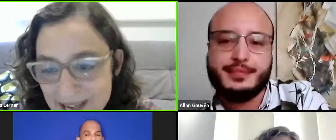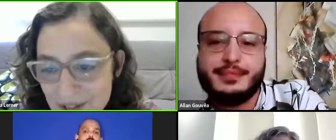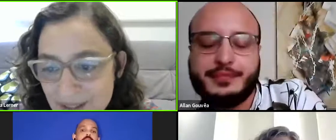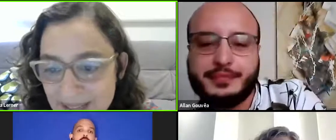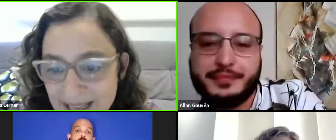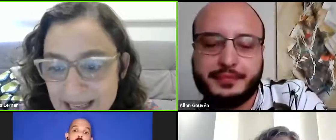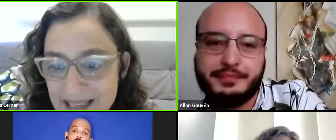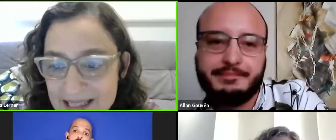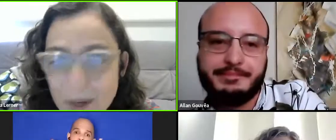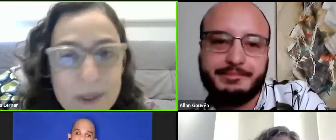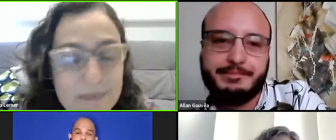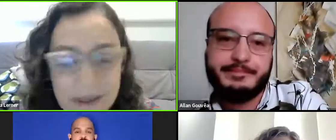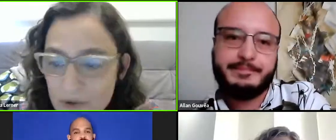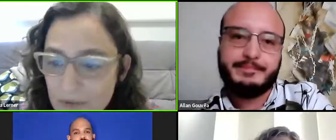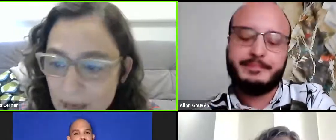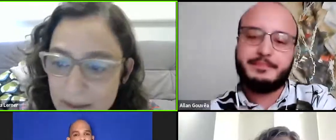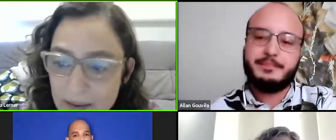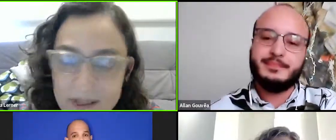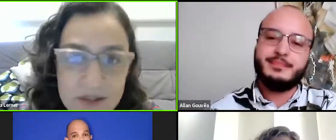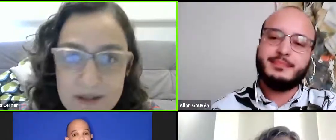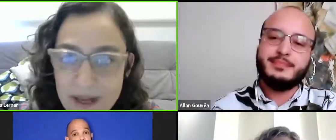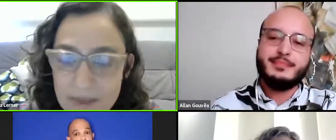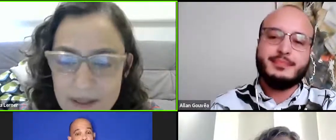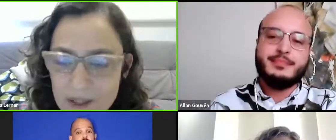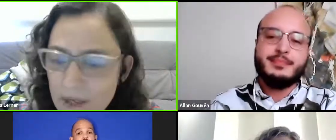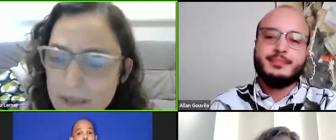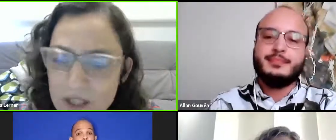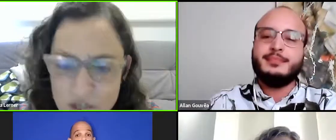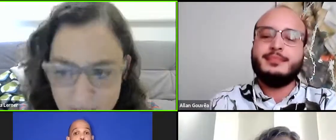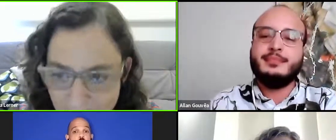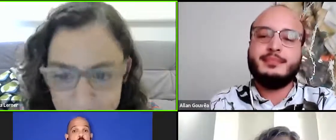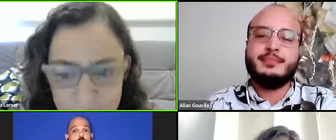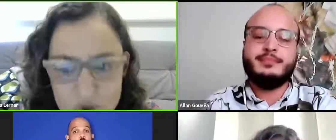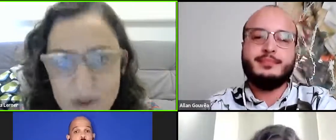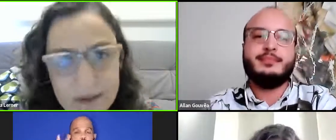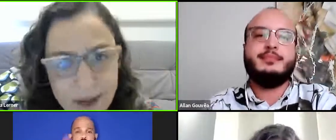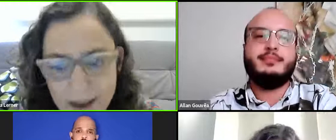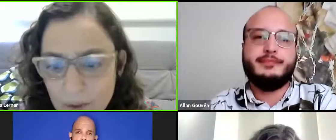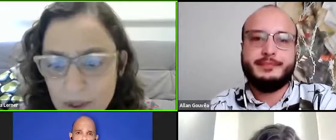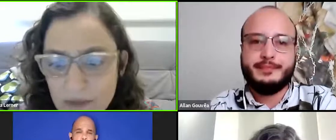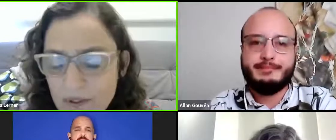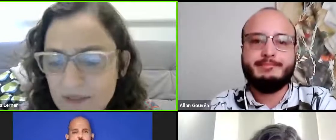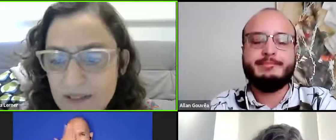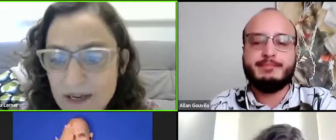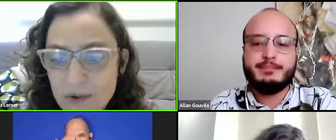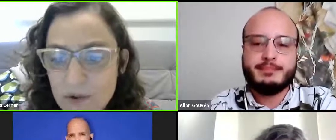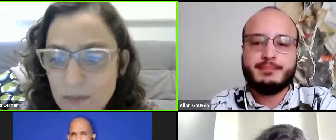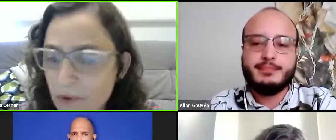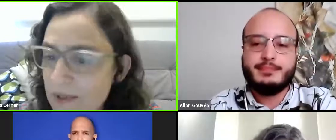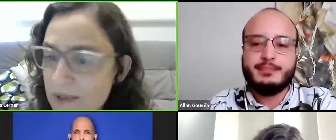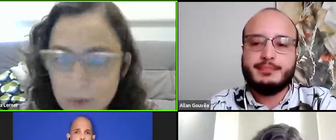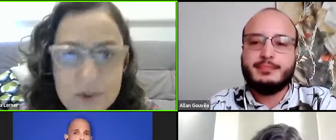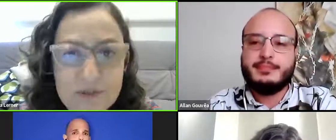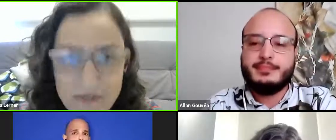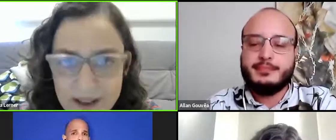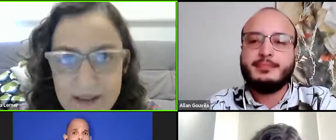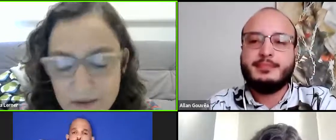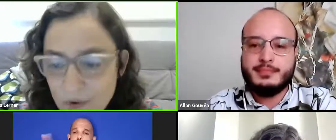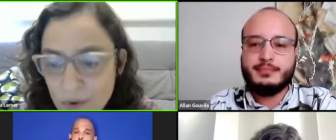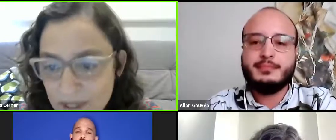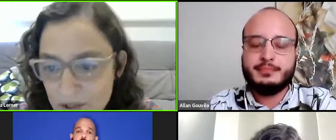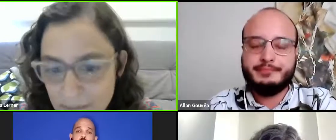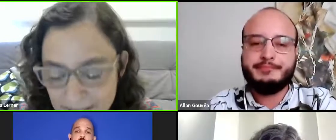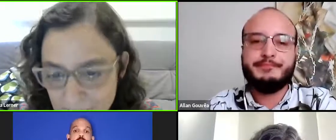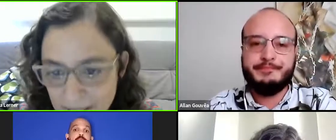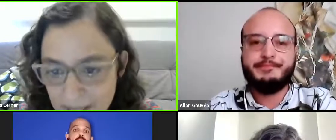dia do mestre. Esse é o reconhecimento de um trabalho que a gente sabe ser extremamente árduo, solitário, e que foi finalizado sob uma condição muito adversa,